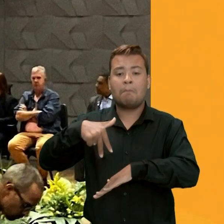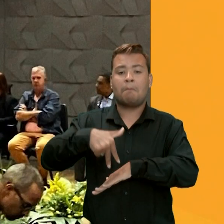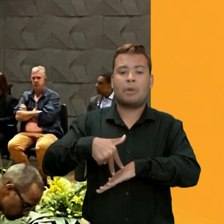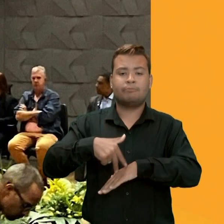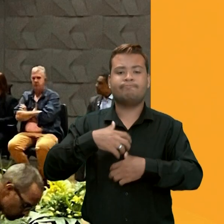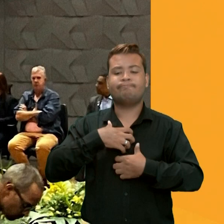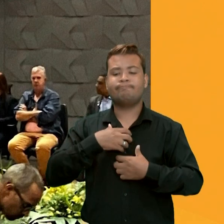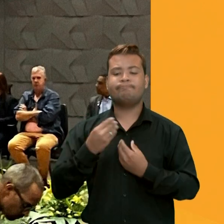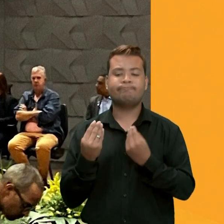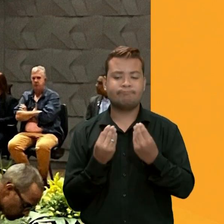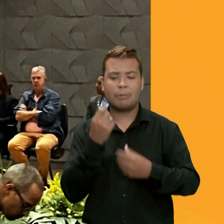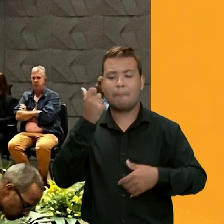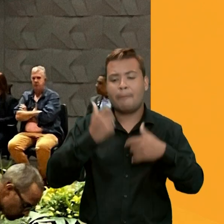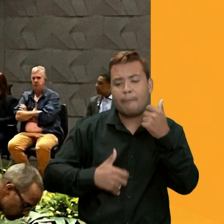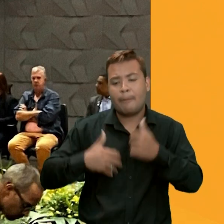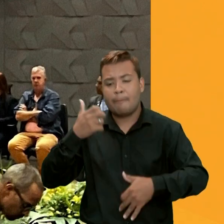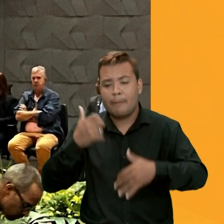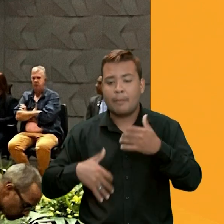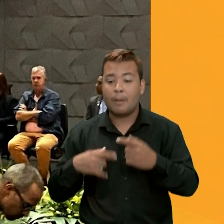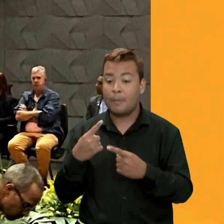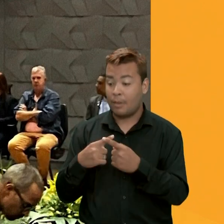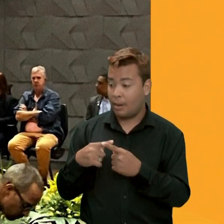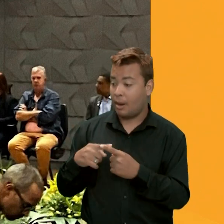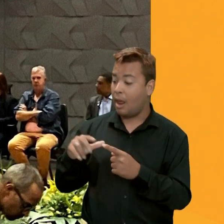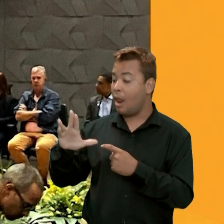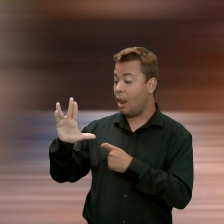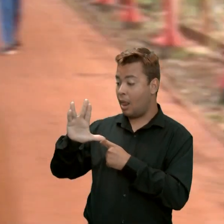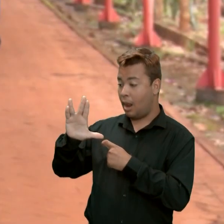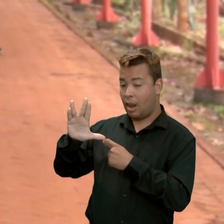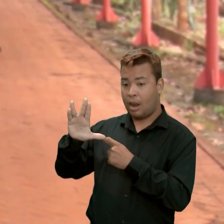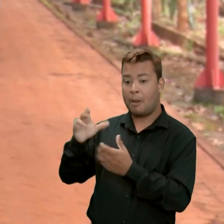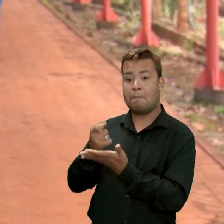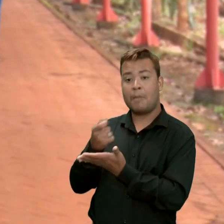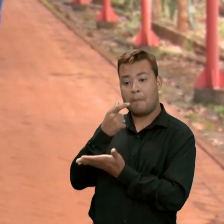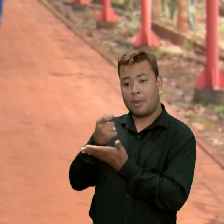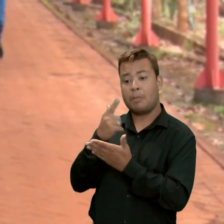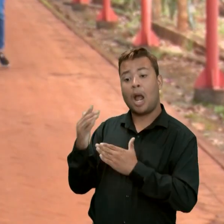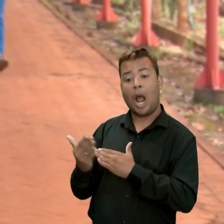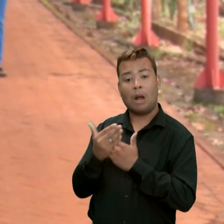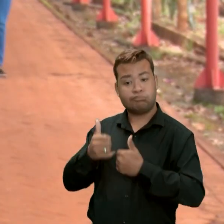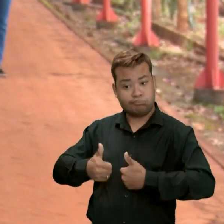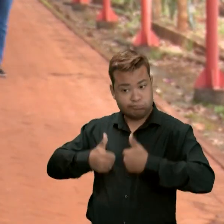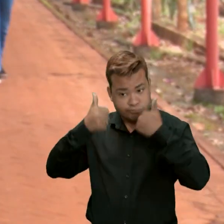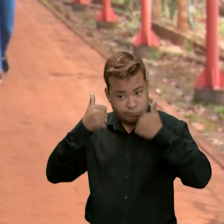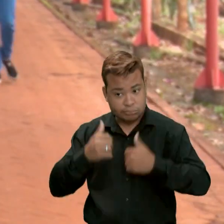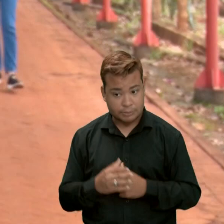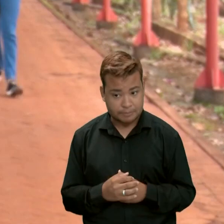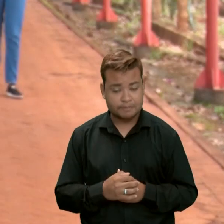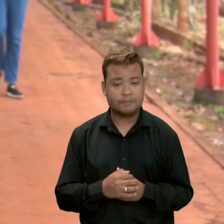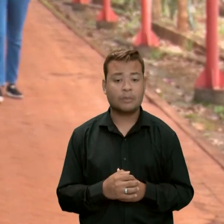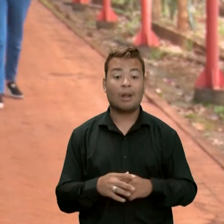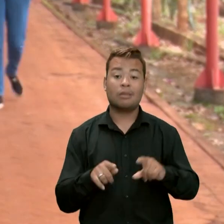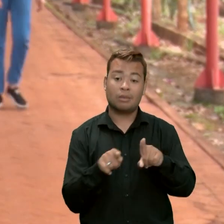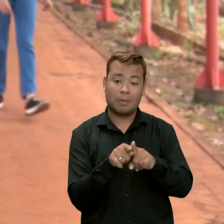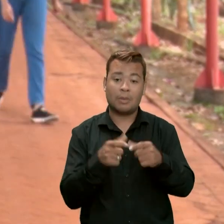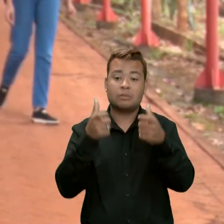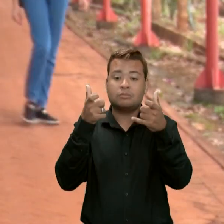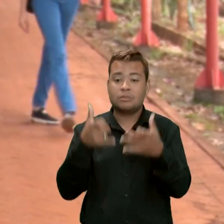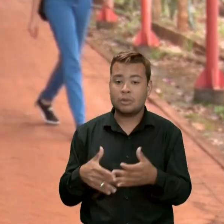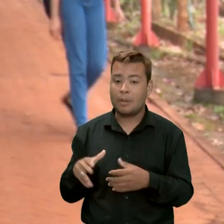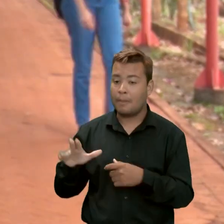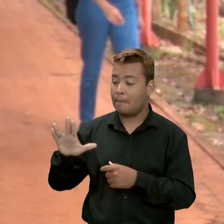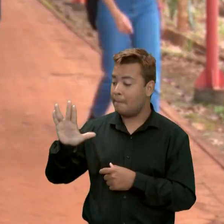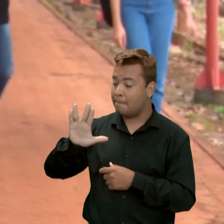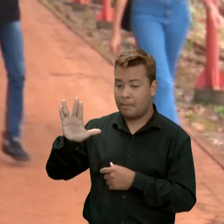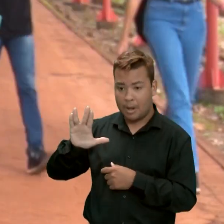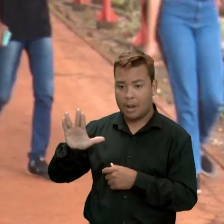dos benefícios que tiveram do uso do medicamento. Também foram abordados temas como o cultivo da cannabis